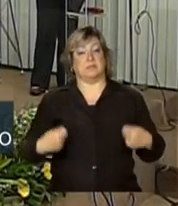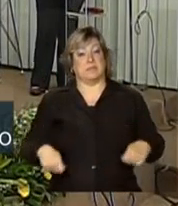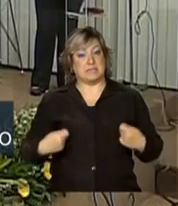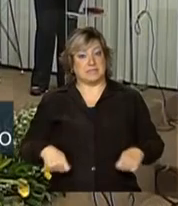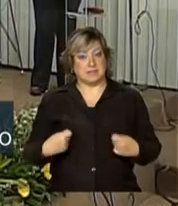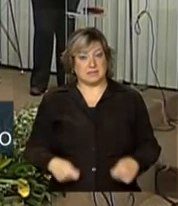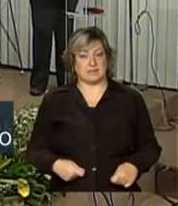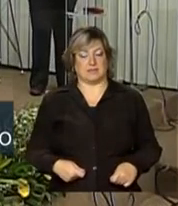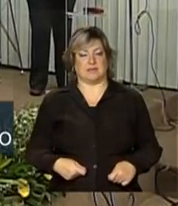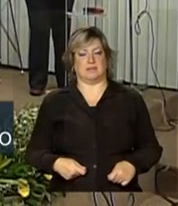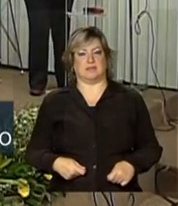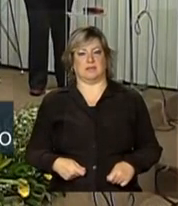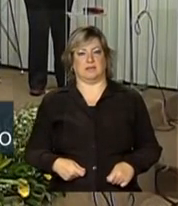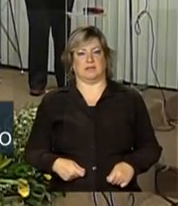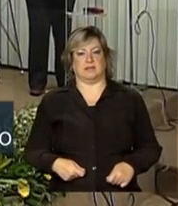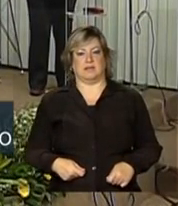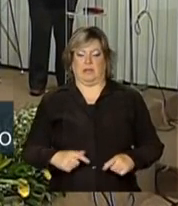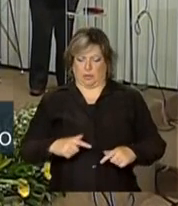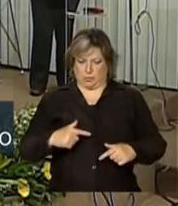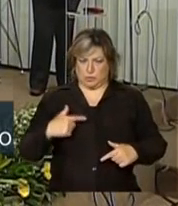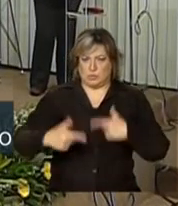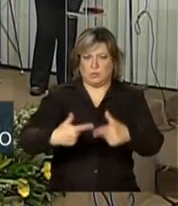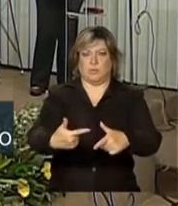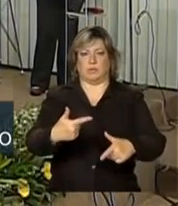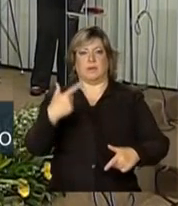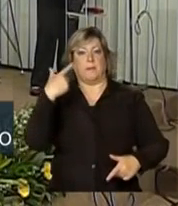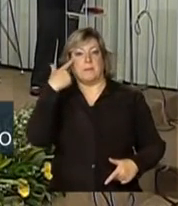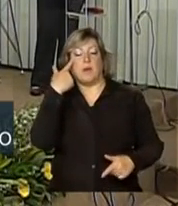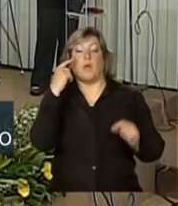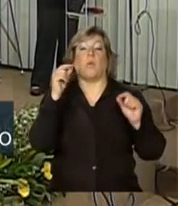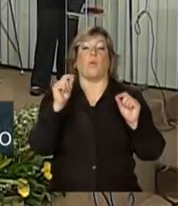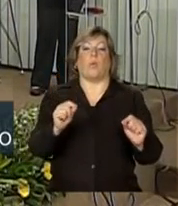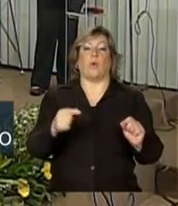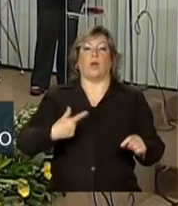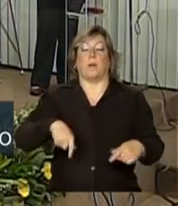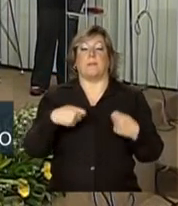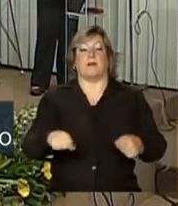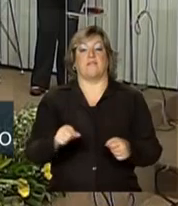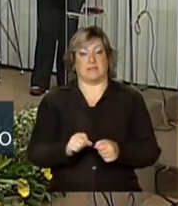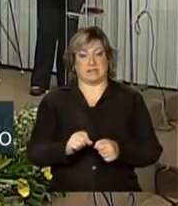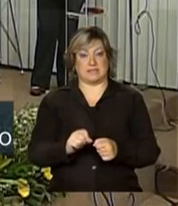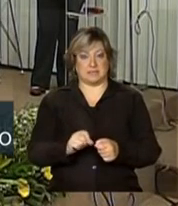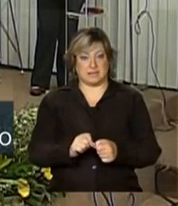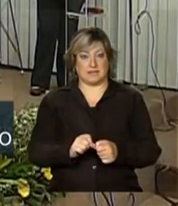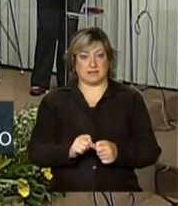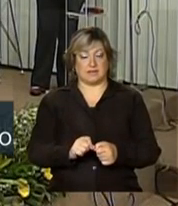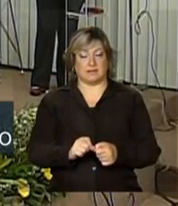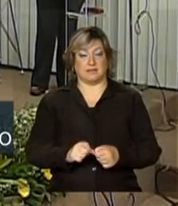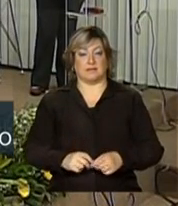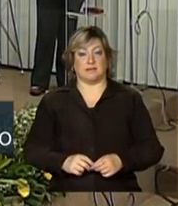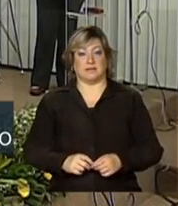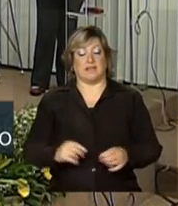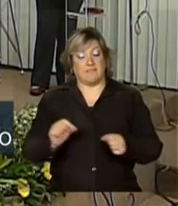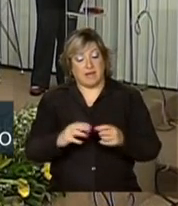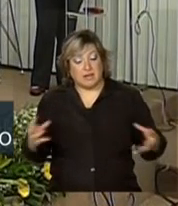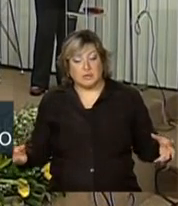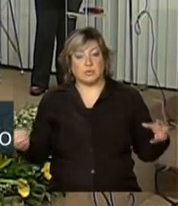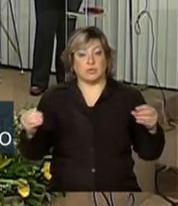do nosso lugar de conforto, para pensar aquilo que nós sabemos fazer e pensar e